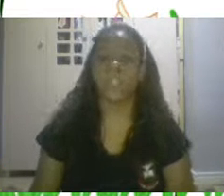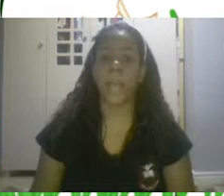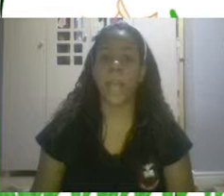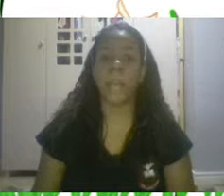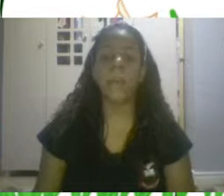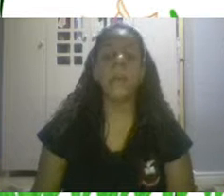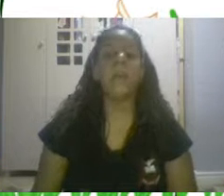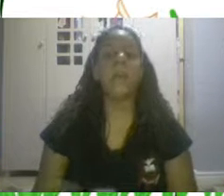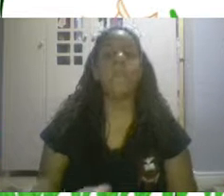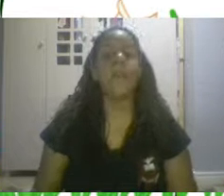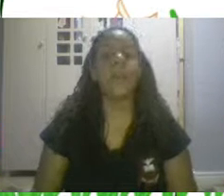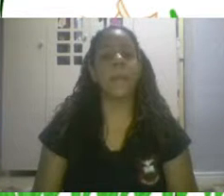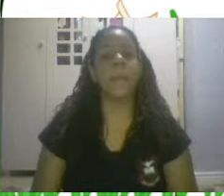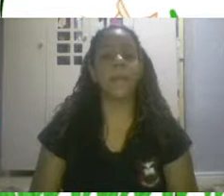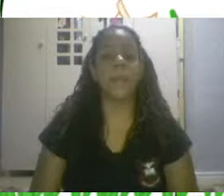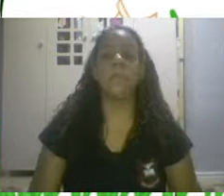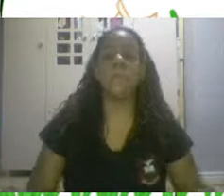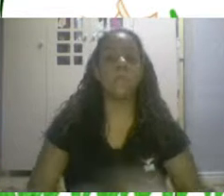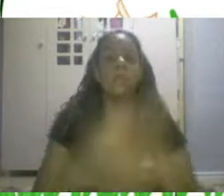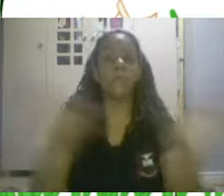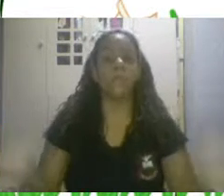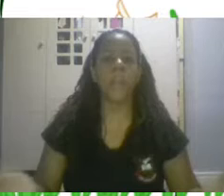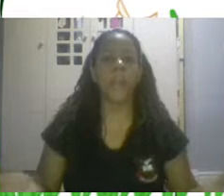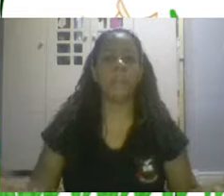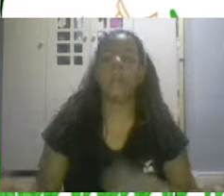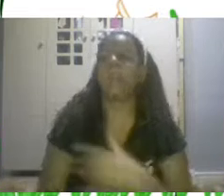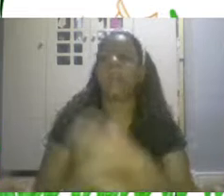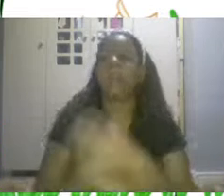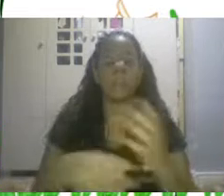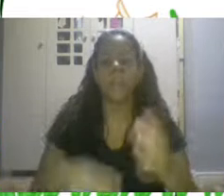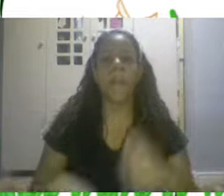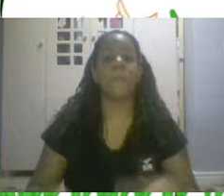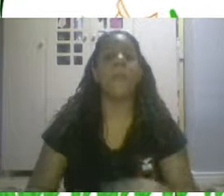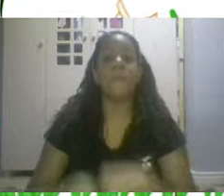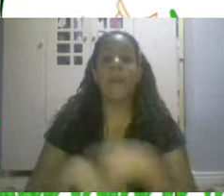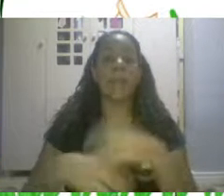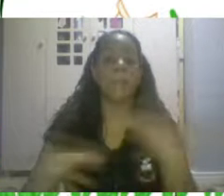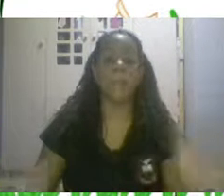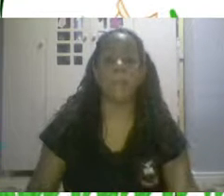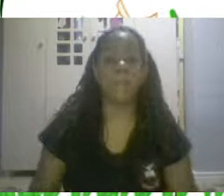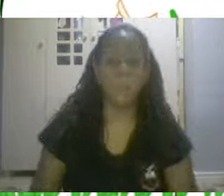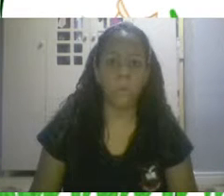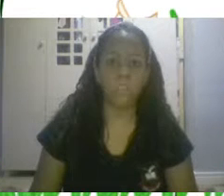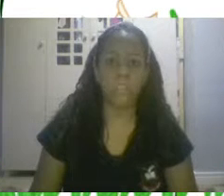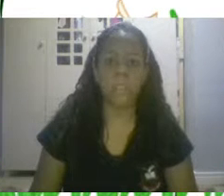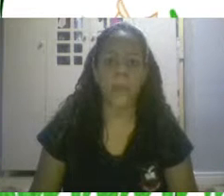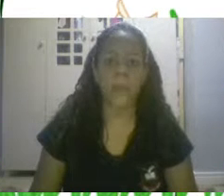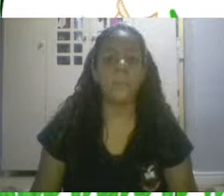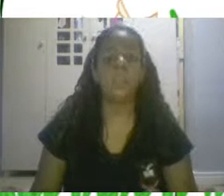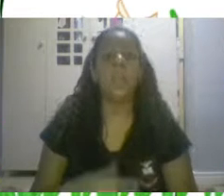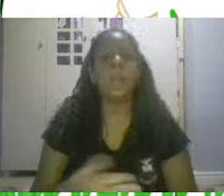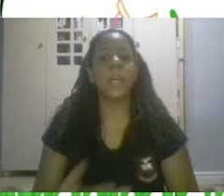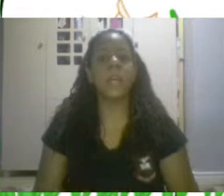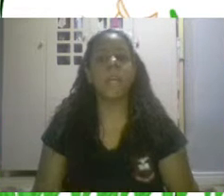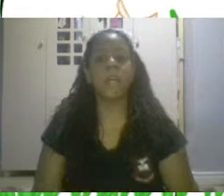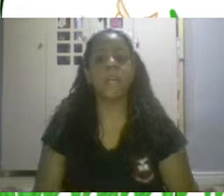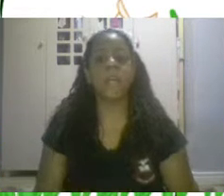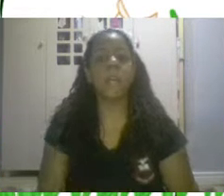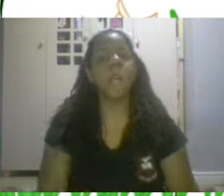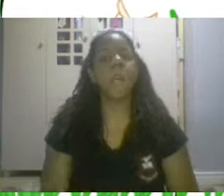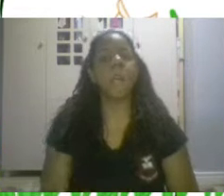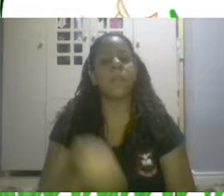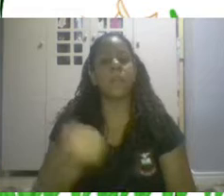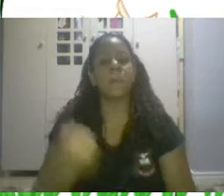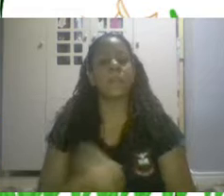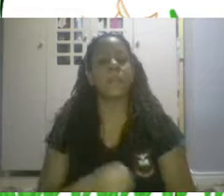grande escala e vai acabar tendo um surto de sapo. Vai acabar tendo um monte de sapos e não vai ter